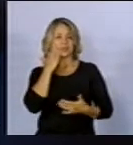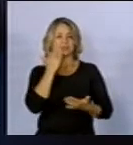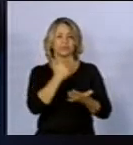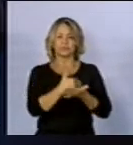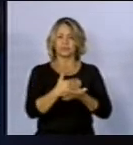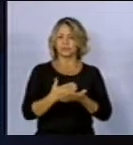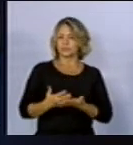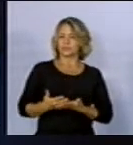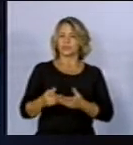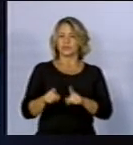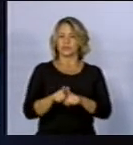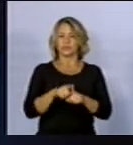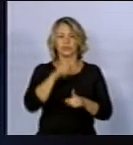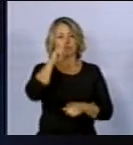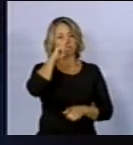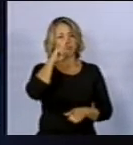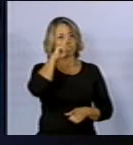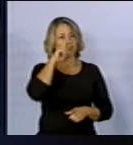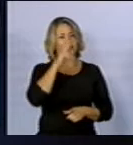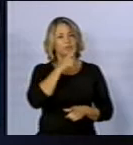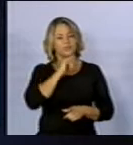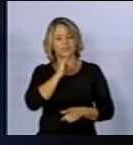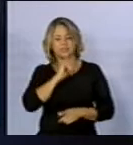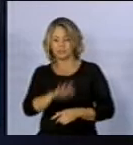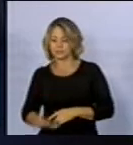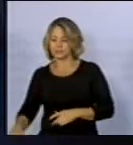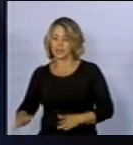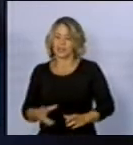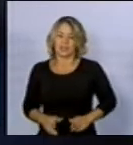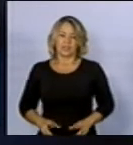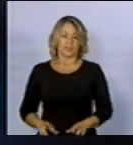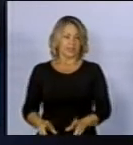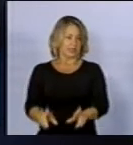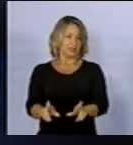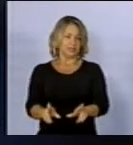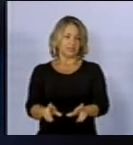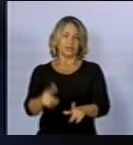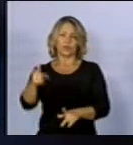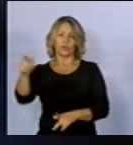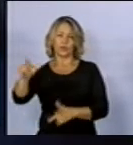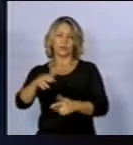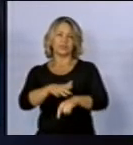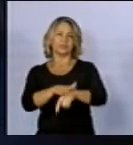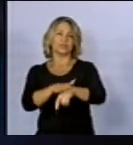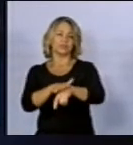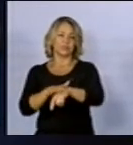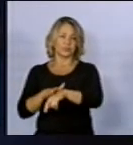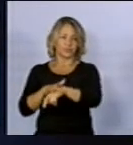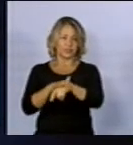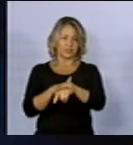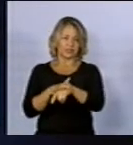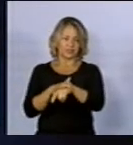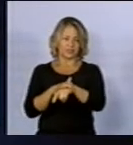invisíveis já mencionada a leucemia infantil e todos os outros doenças